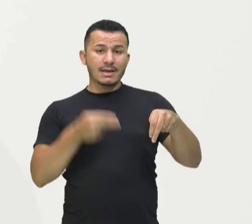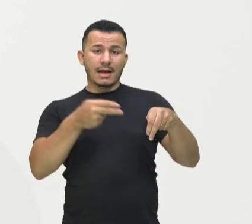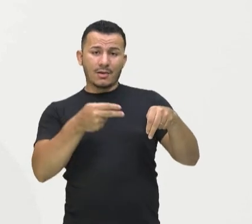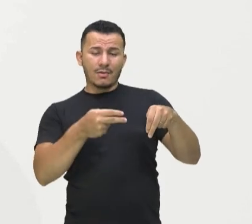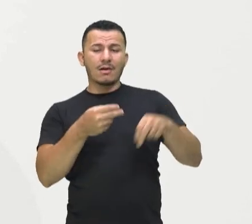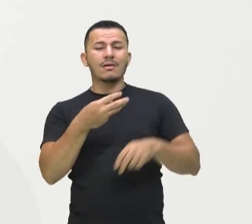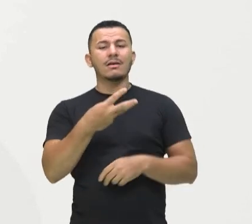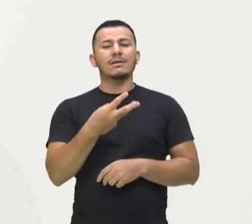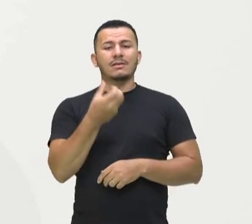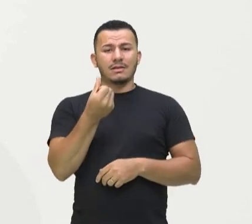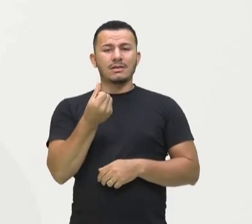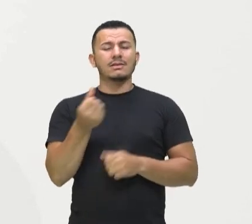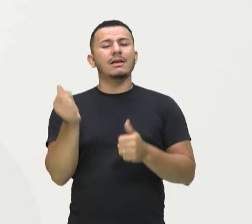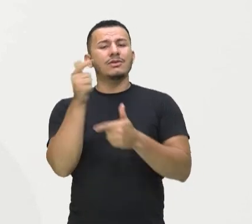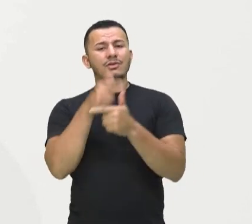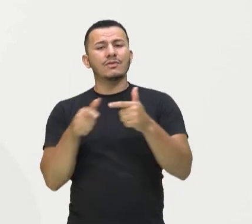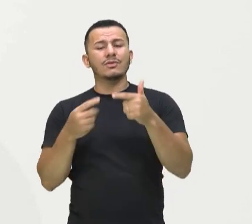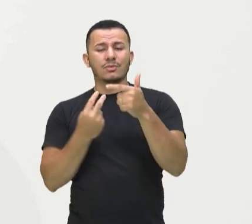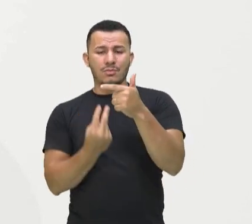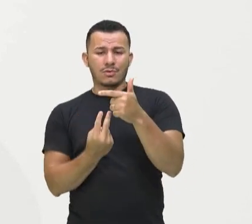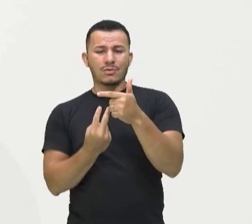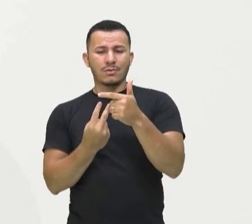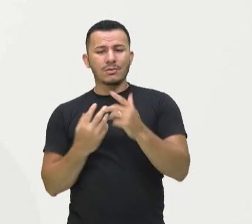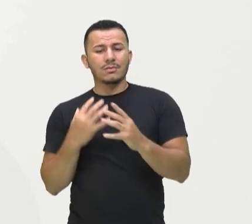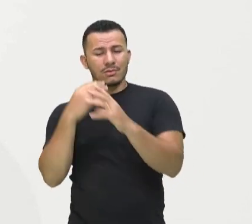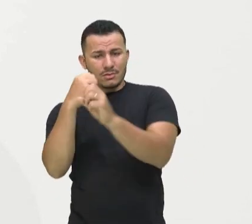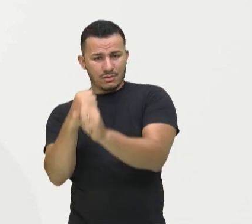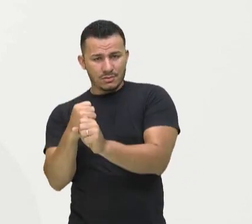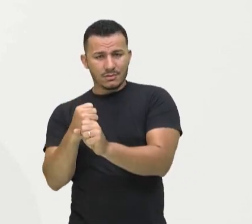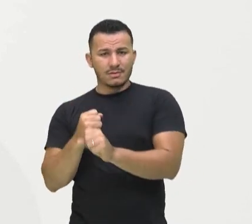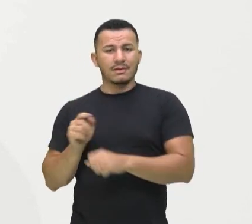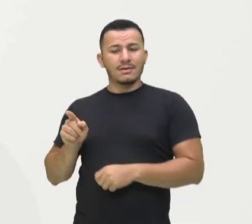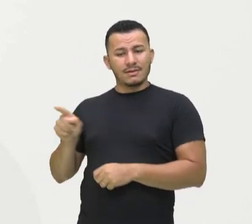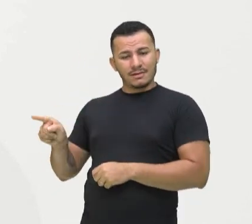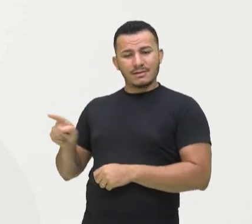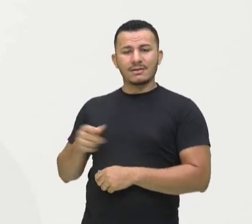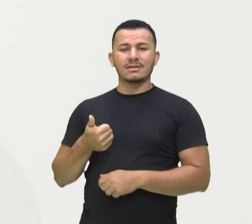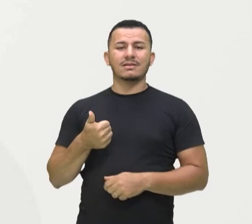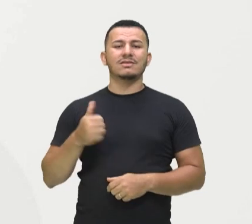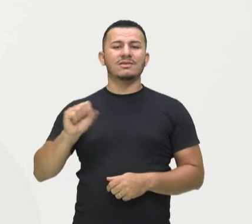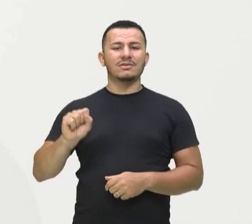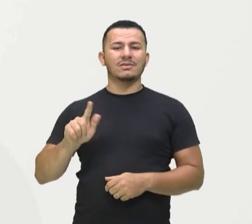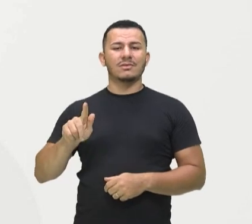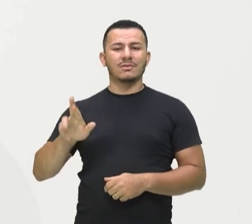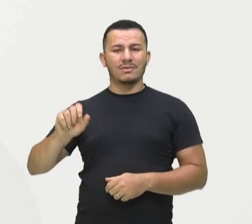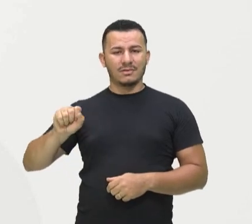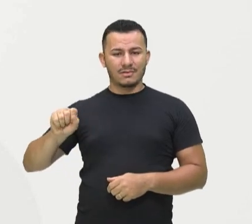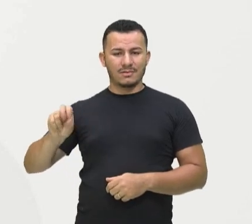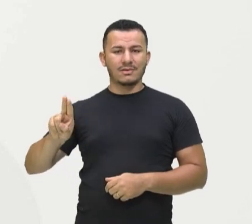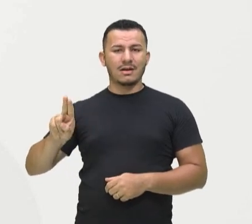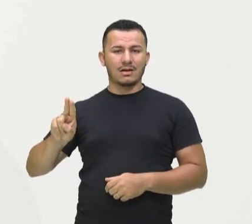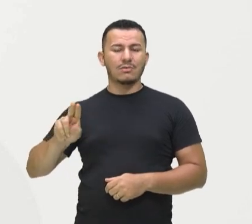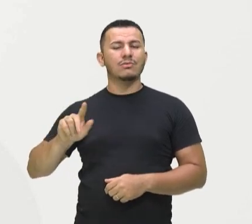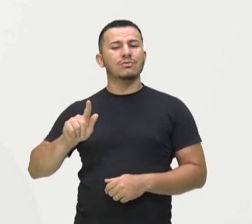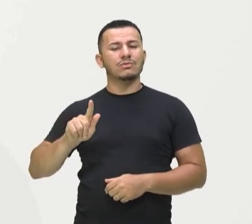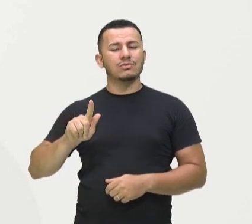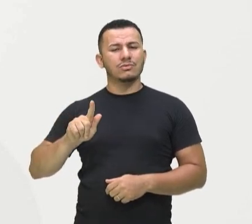a 36 dividido por 2, que é igual a 18 lados.